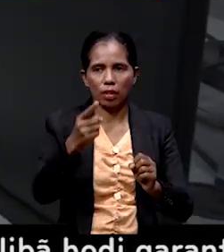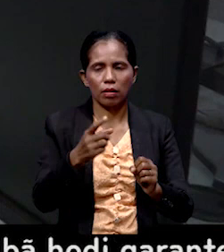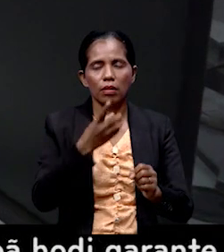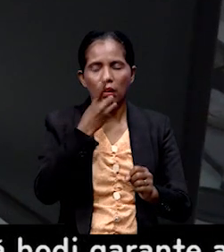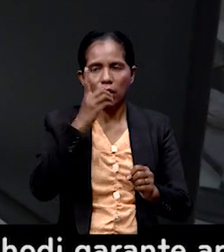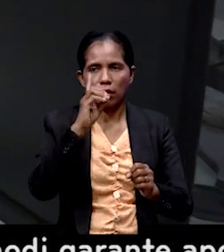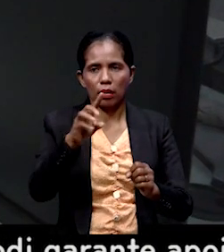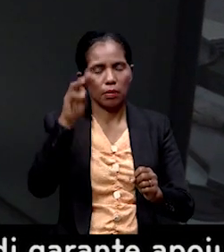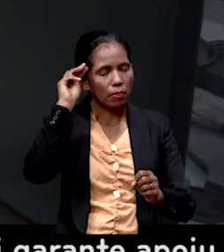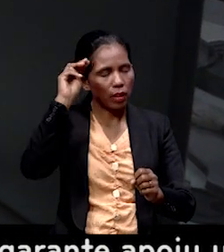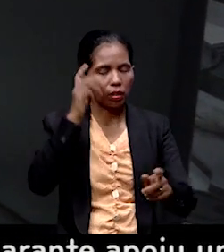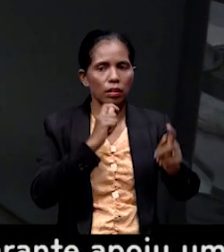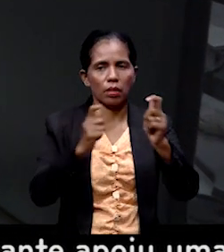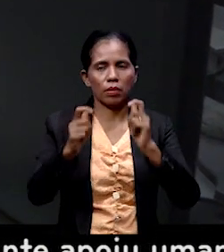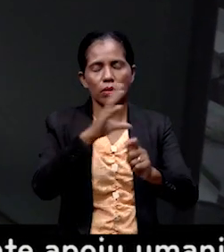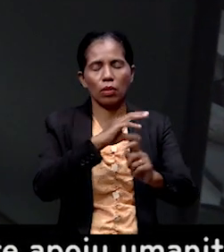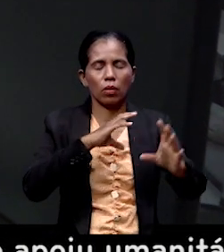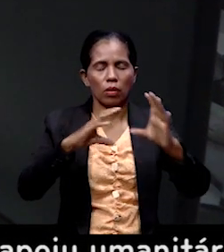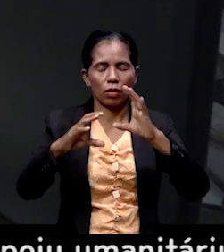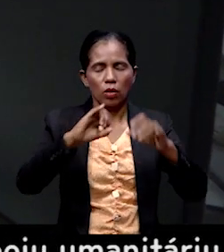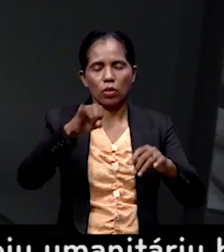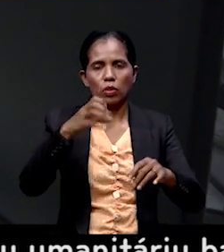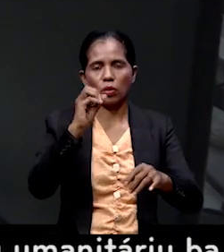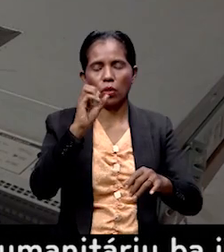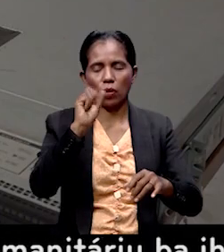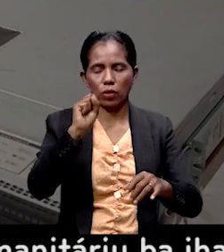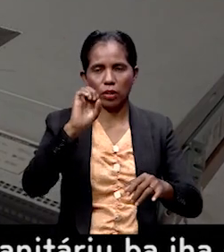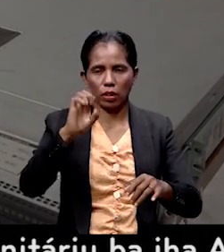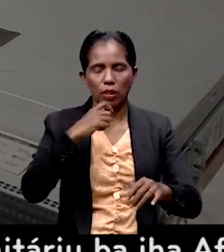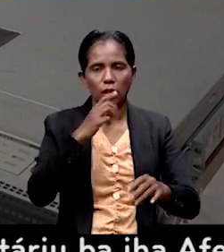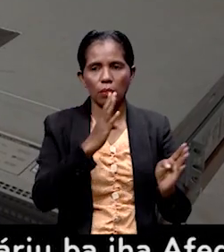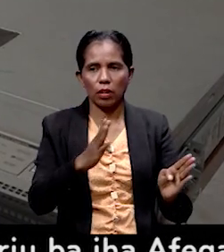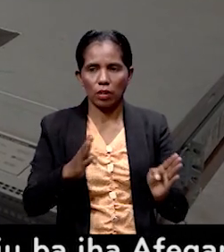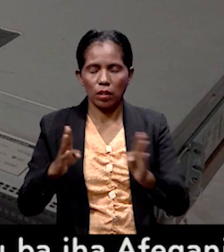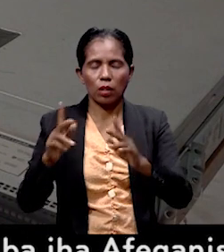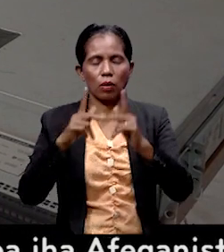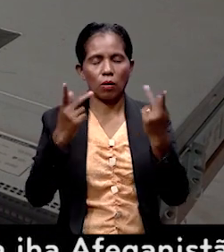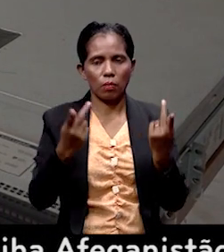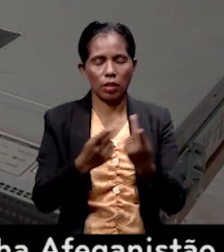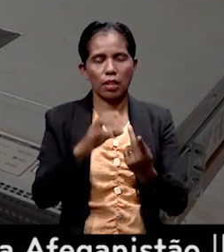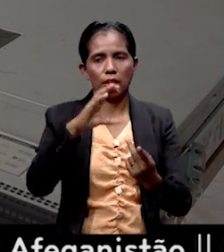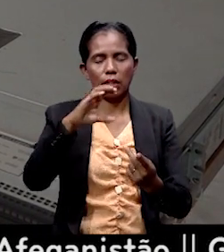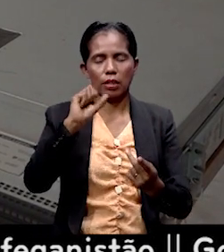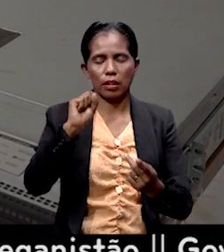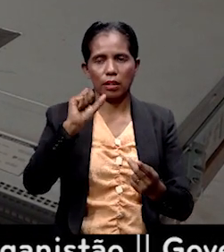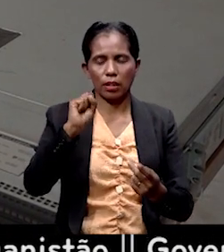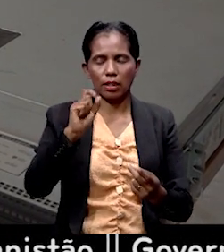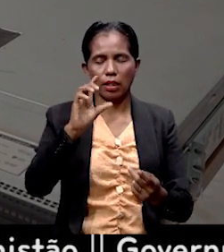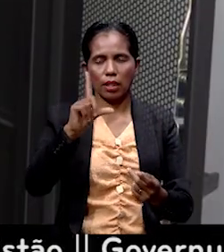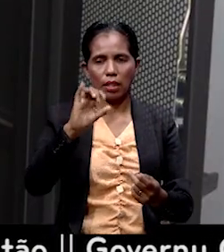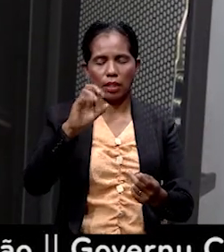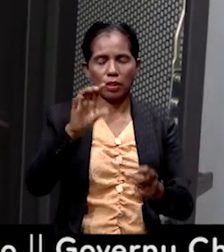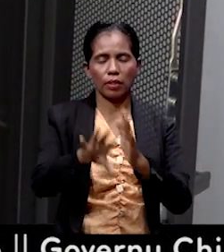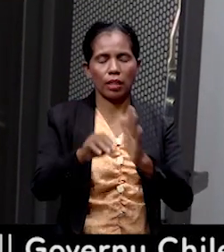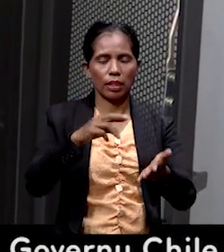declaração ministro transporte e comunicação Zé Agostinho nebe processa ona companhia Cheslink a turretan licença